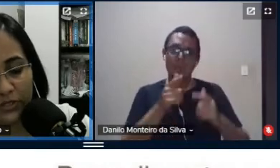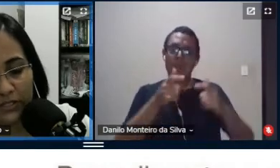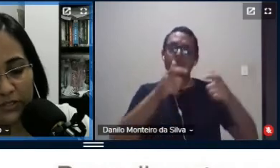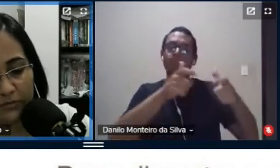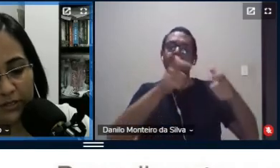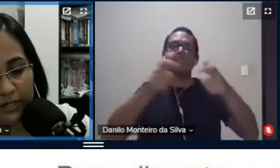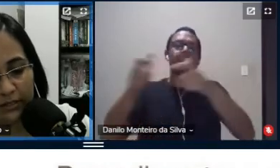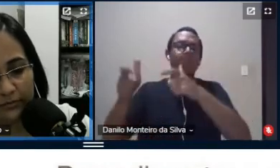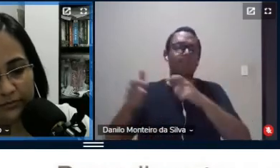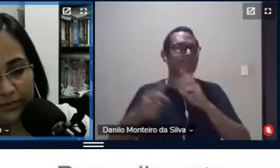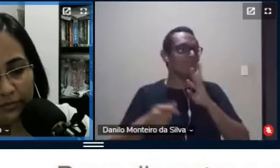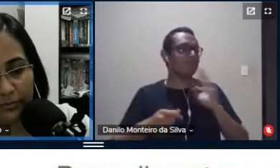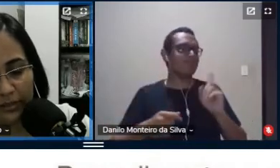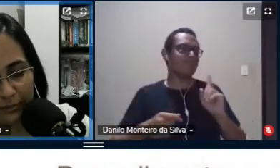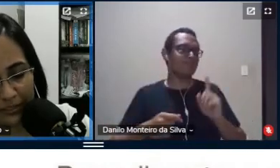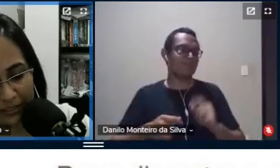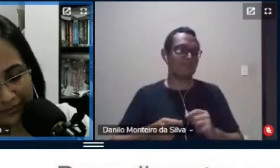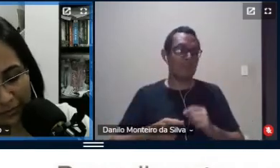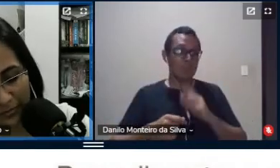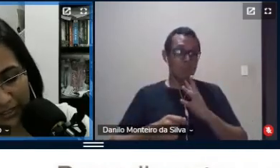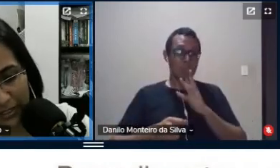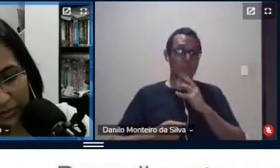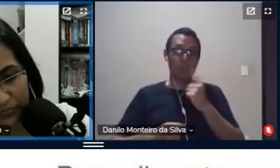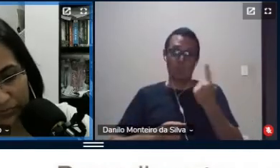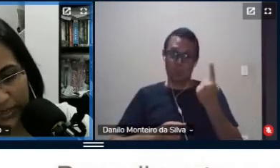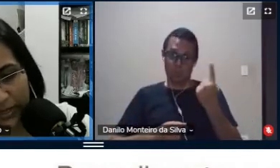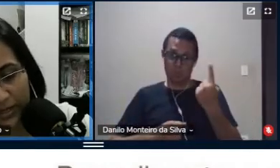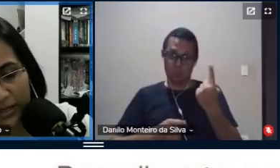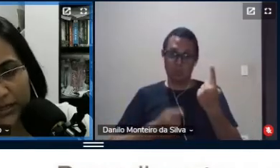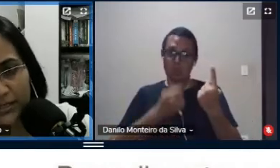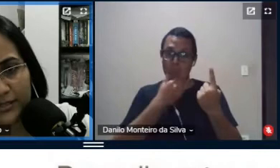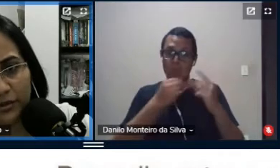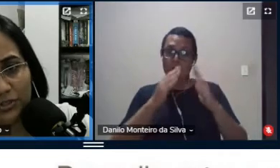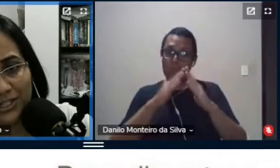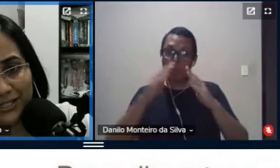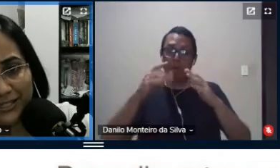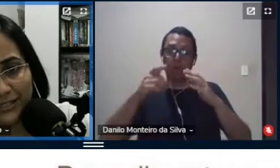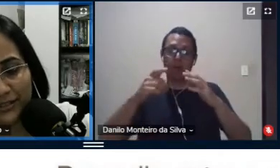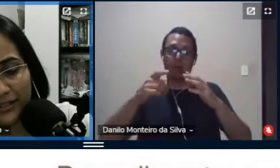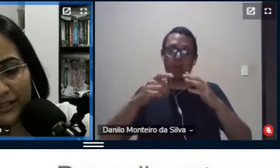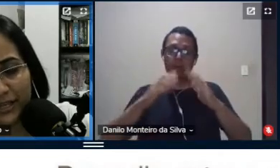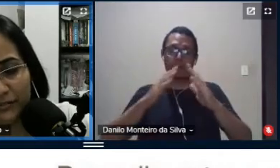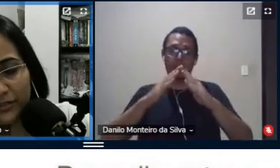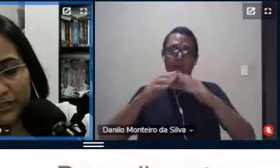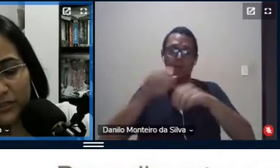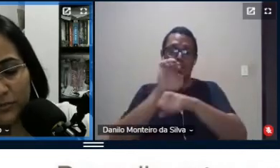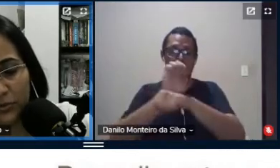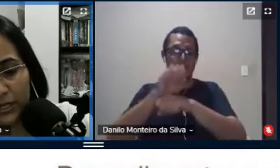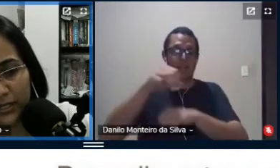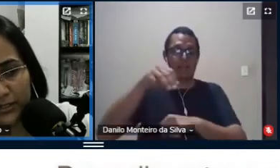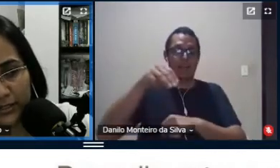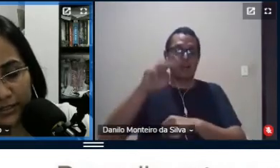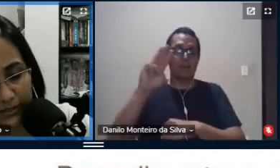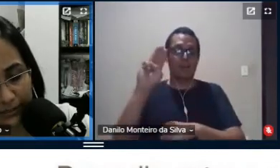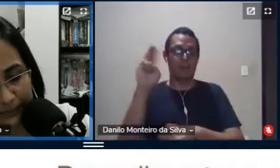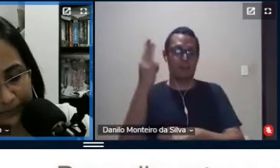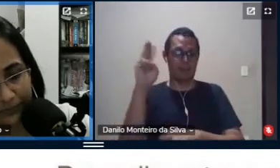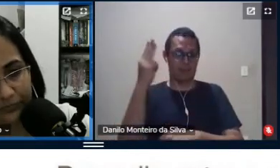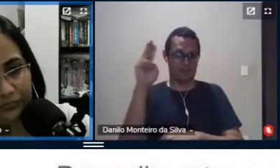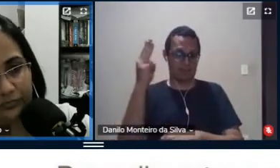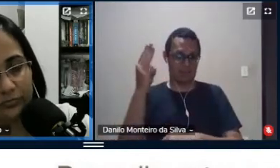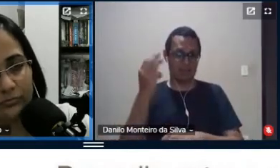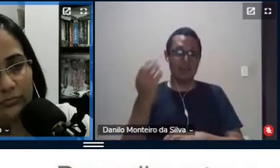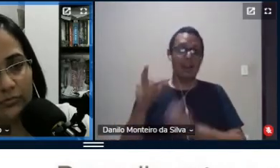Mas eu conheci um cara, né, que morava no Maranhão. Ele saiu de Angra, ele ganhava 3 mil reais em Angra